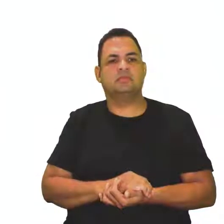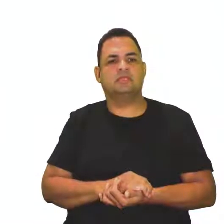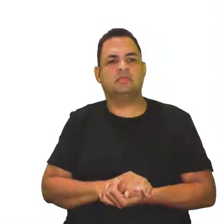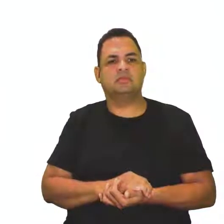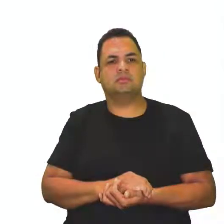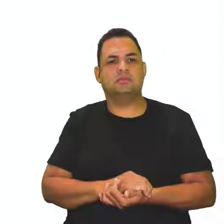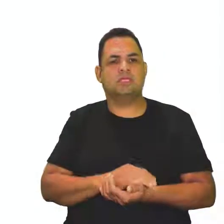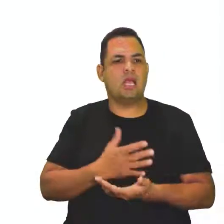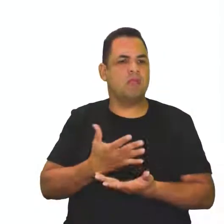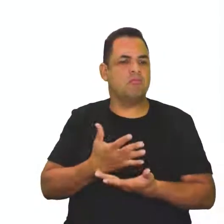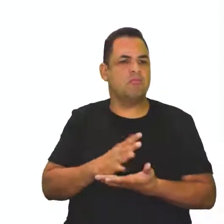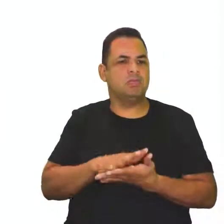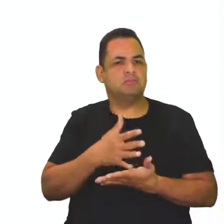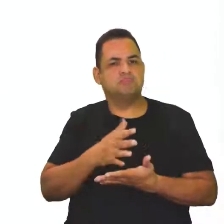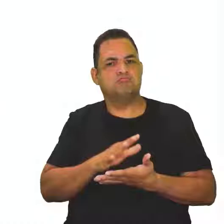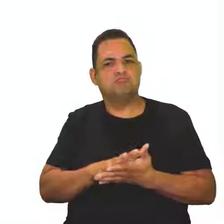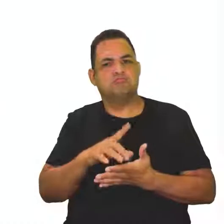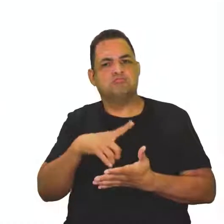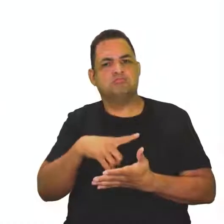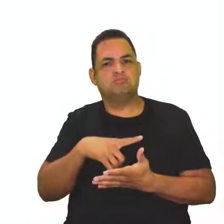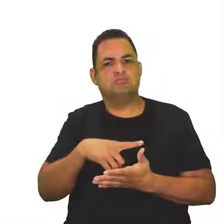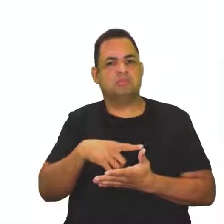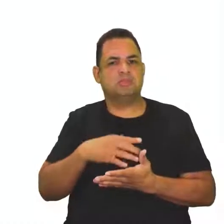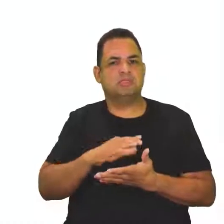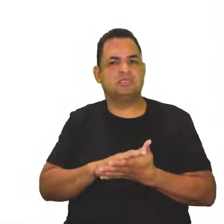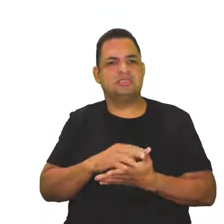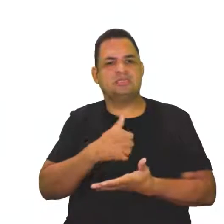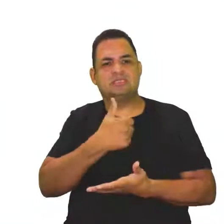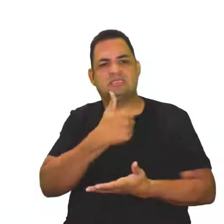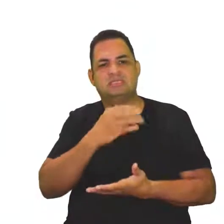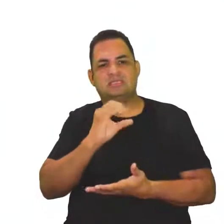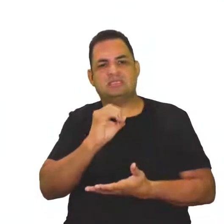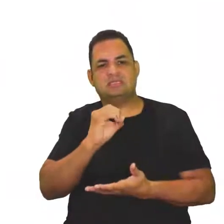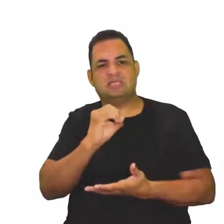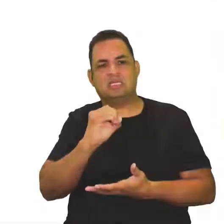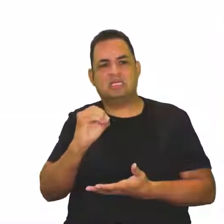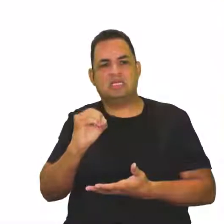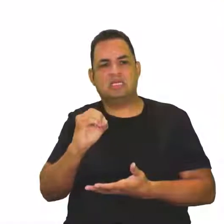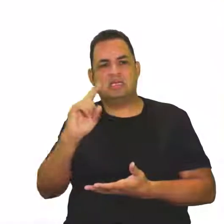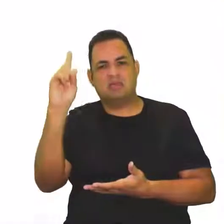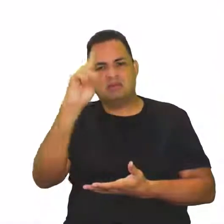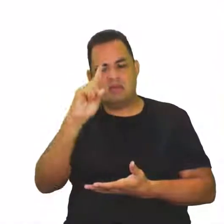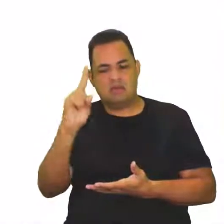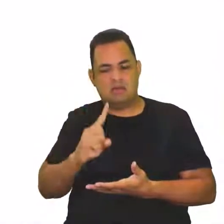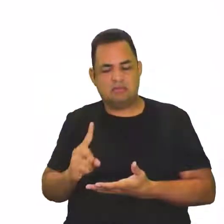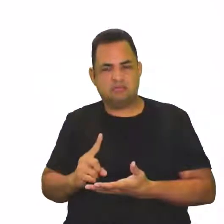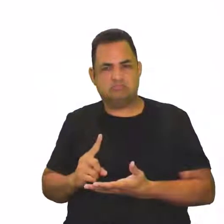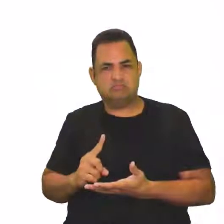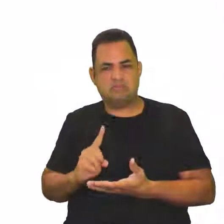Estimativas mostram que caem cerca de 100 raios por segundo no planeta,